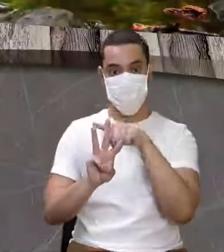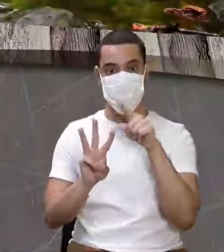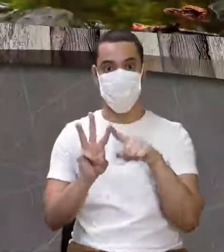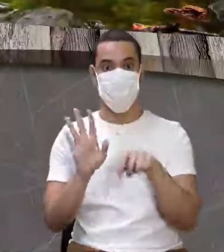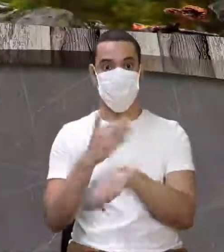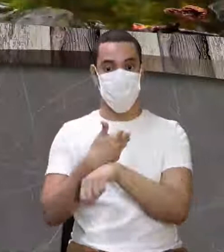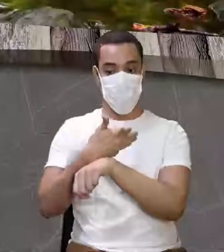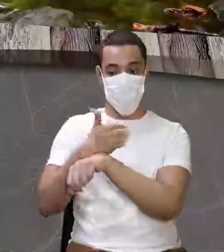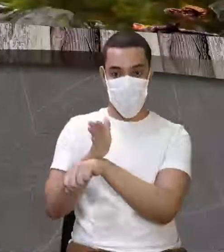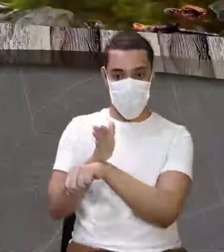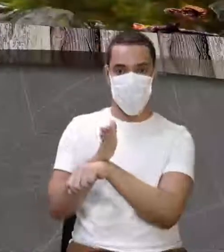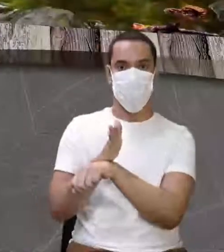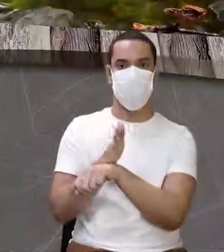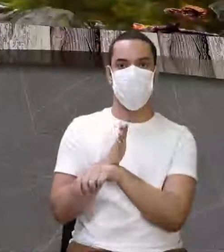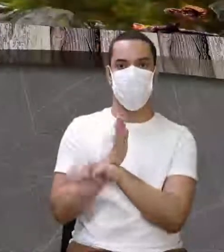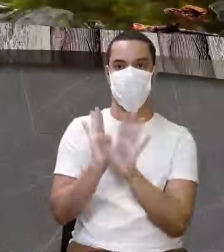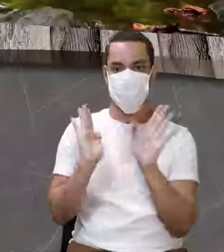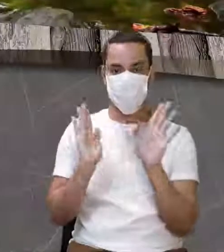ou pós-zigótico.